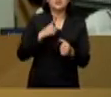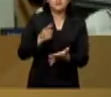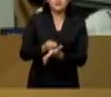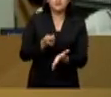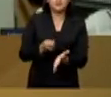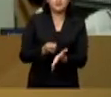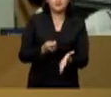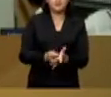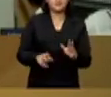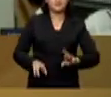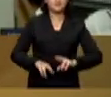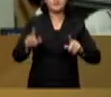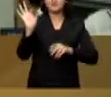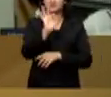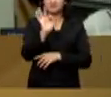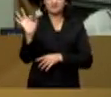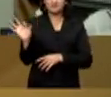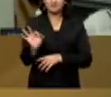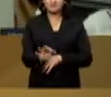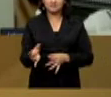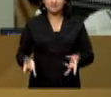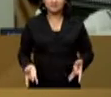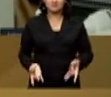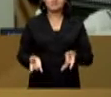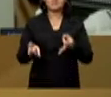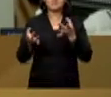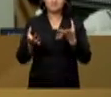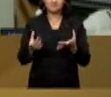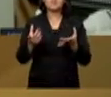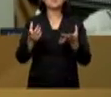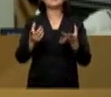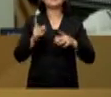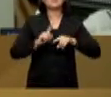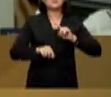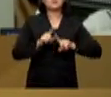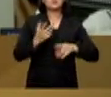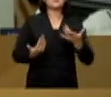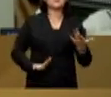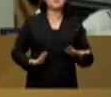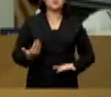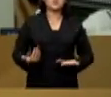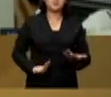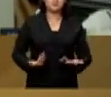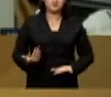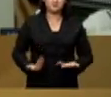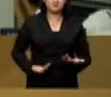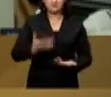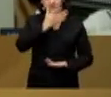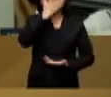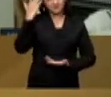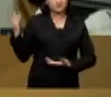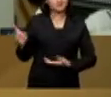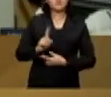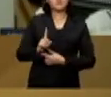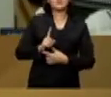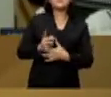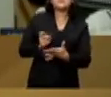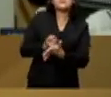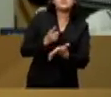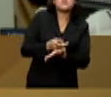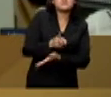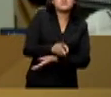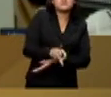do diferencial de alíquota nas operações que destinem bens e serviços a consumidor final não contribuinte habitual do ICMS,